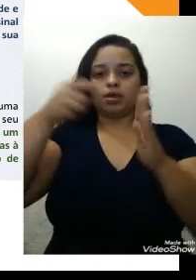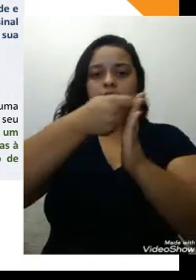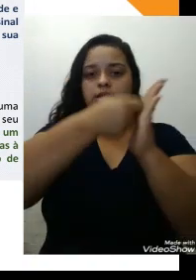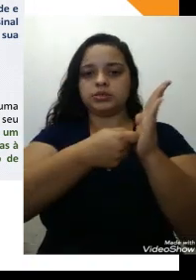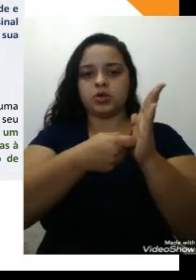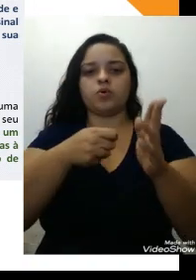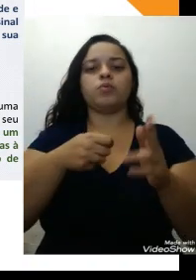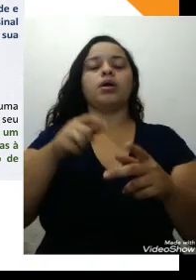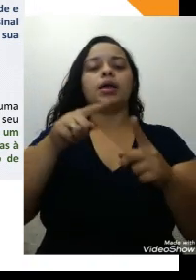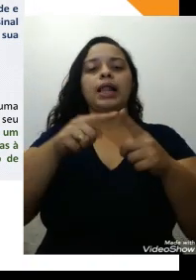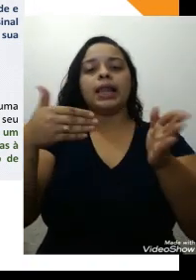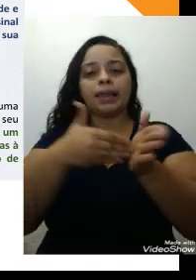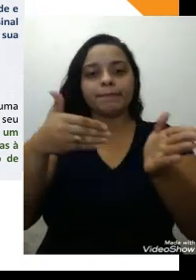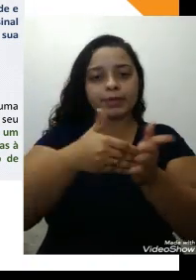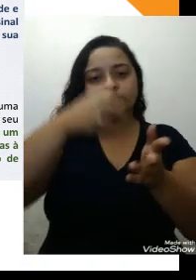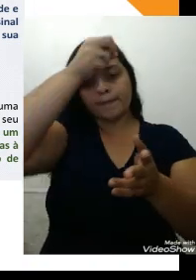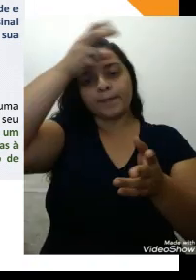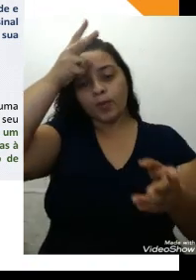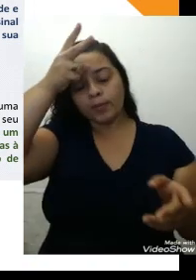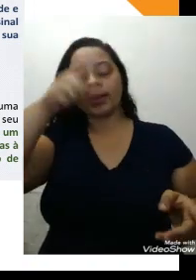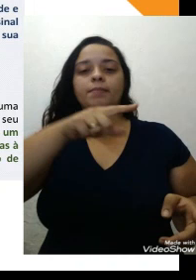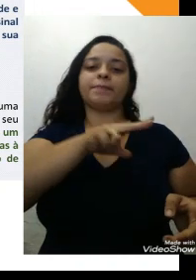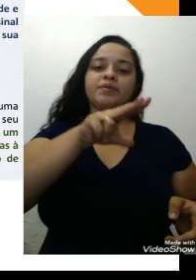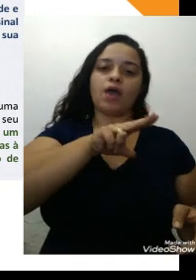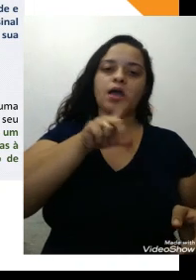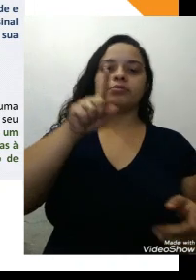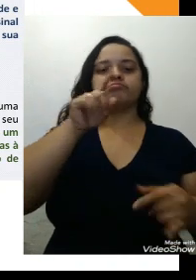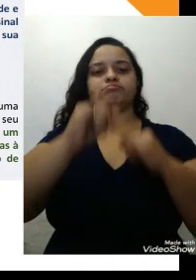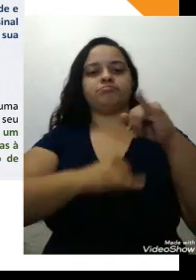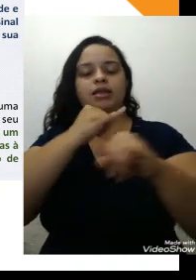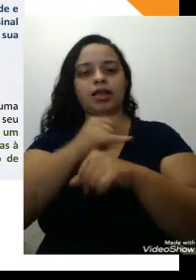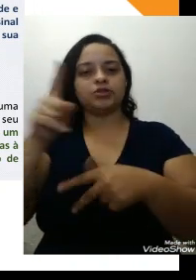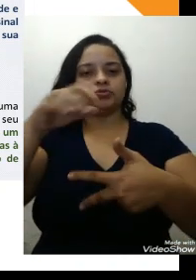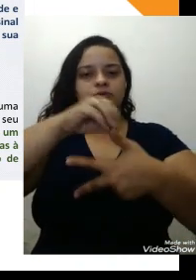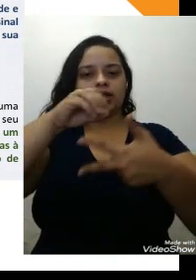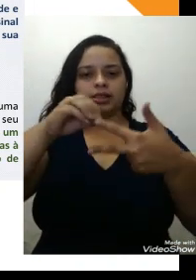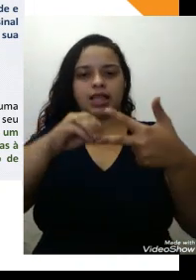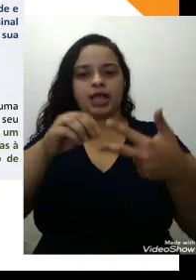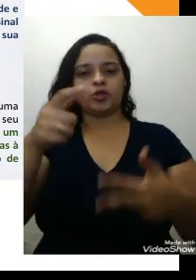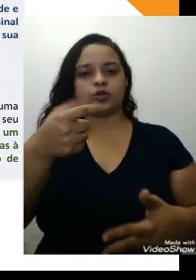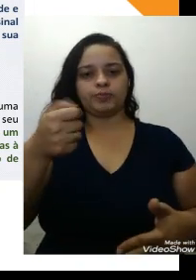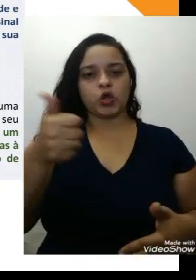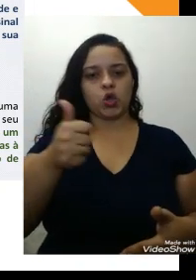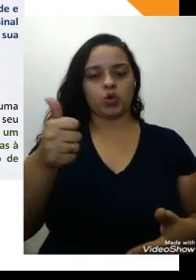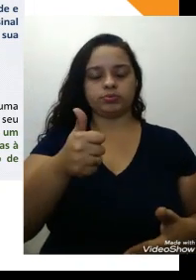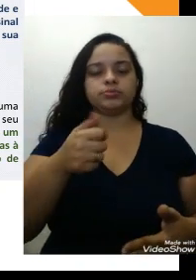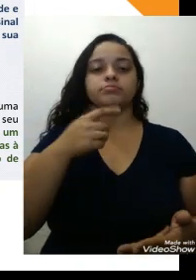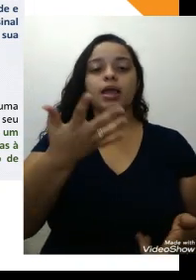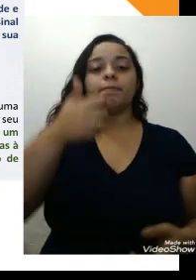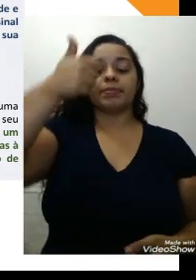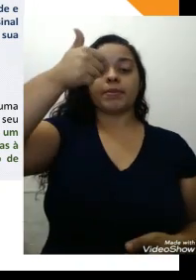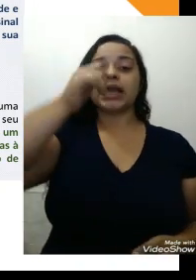que é os limites entre o público e o privado na sociedade em redes, tema do Enem de 2011. O